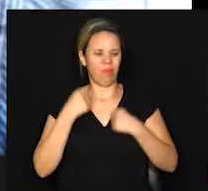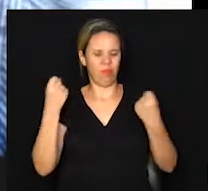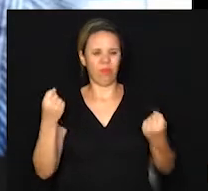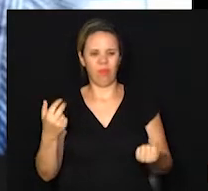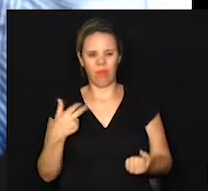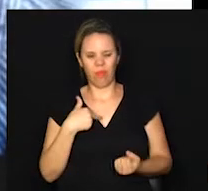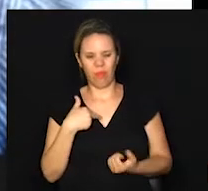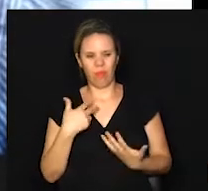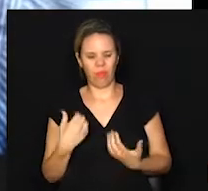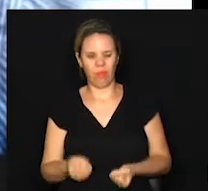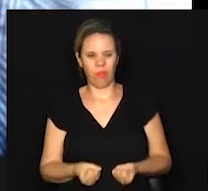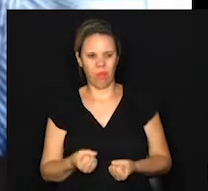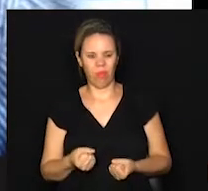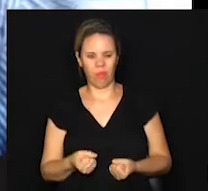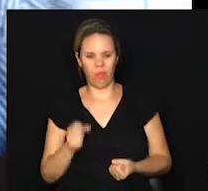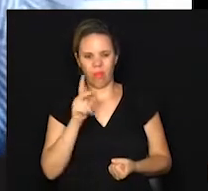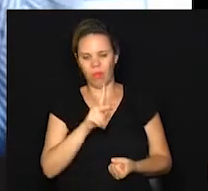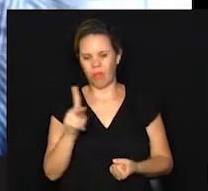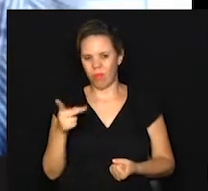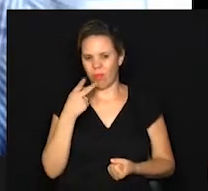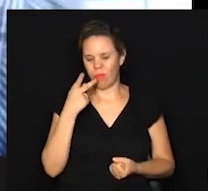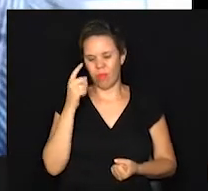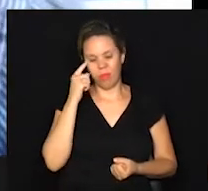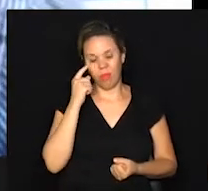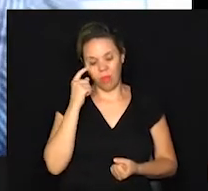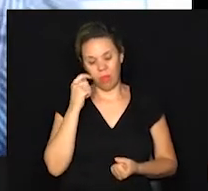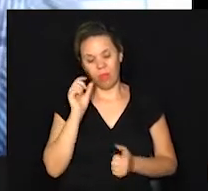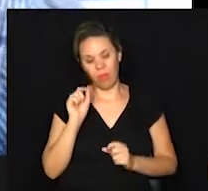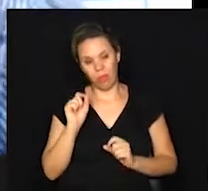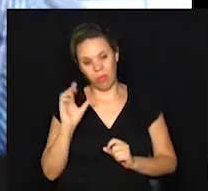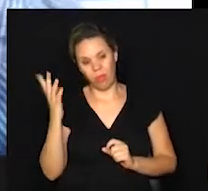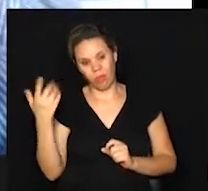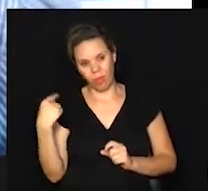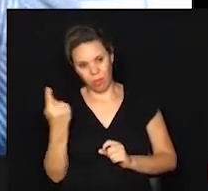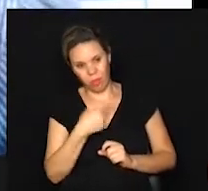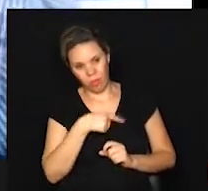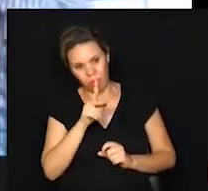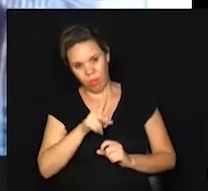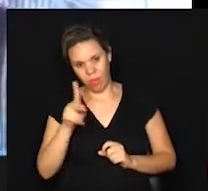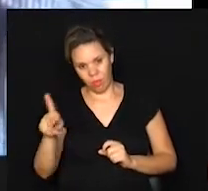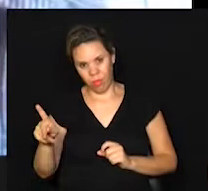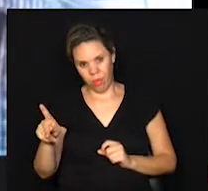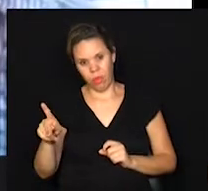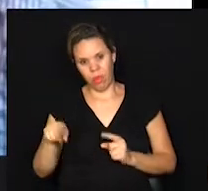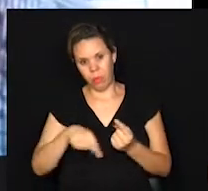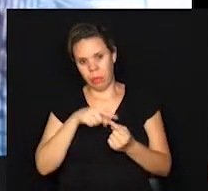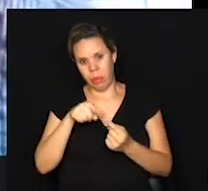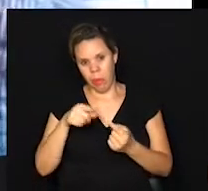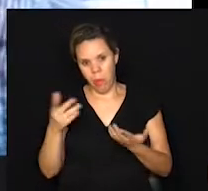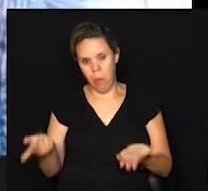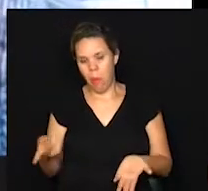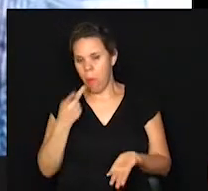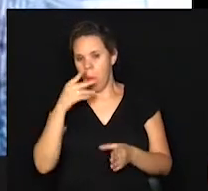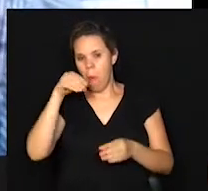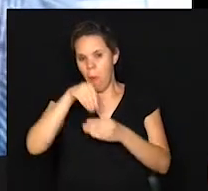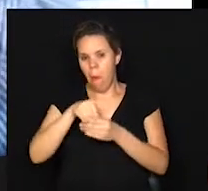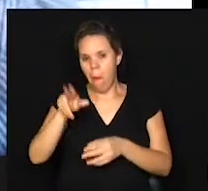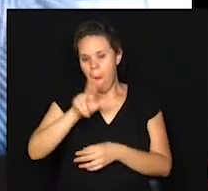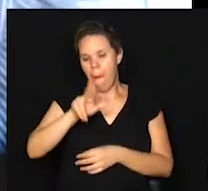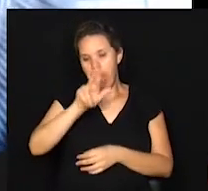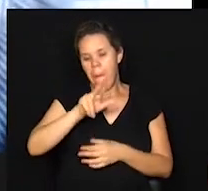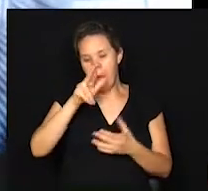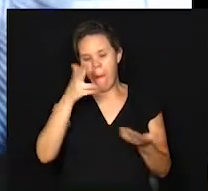O professor Luiz comentou muito bem que a gente, enquanto professores, a gente tem uma missão dentro da universidade,